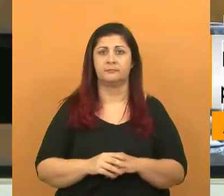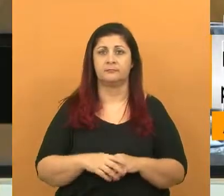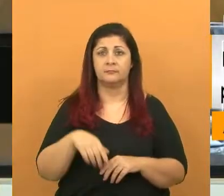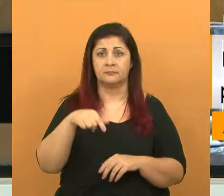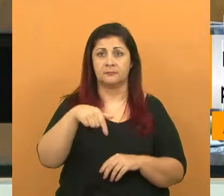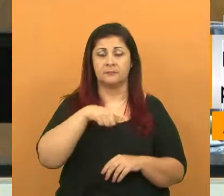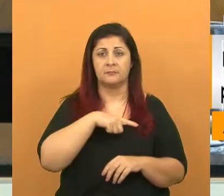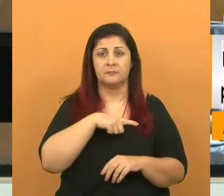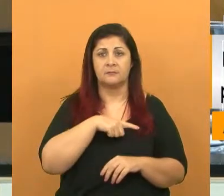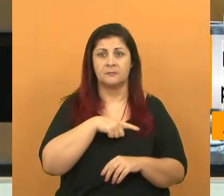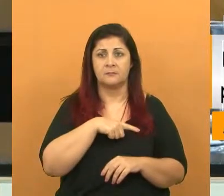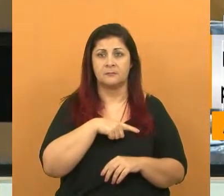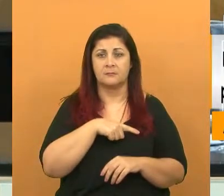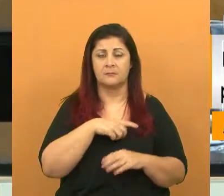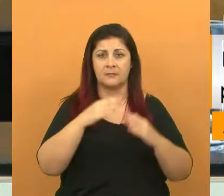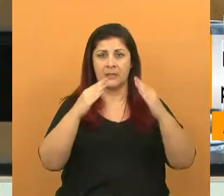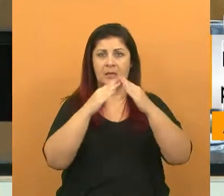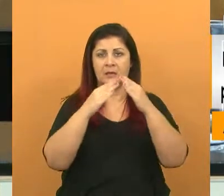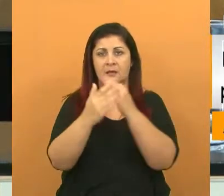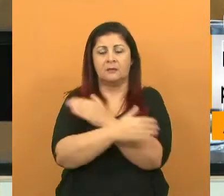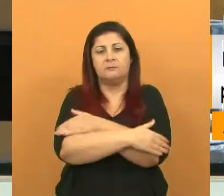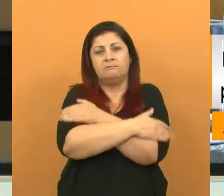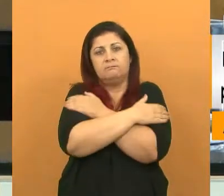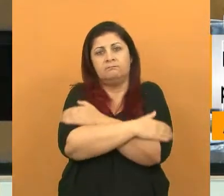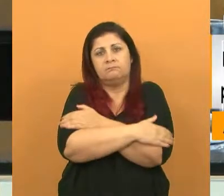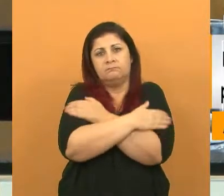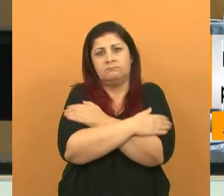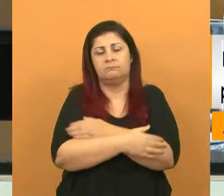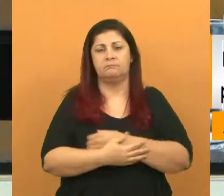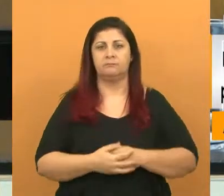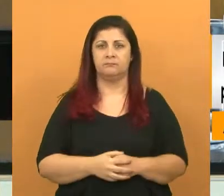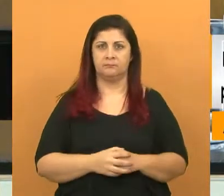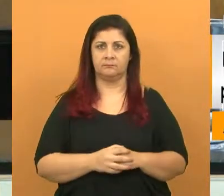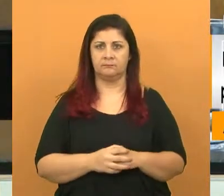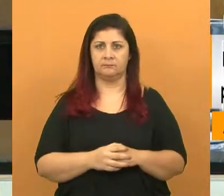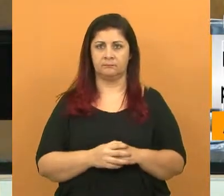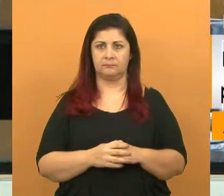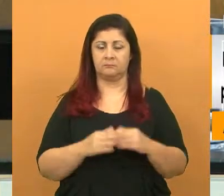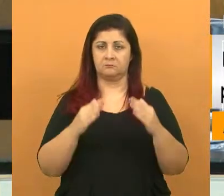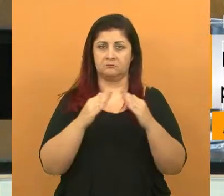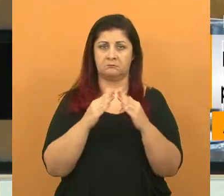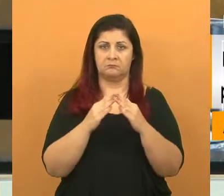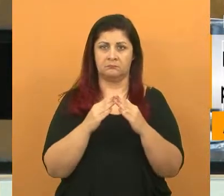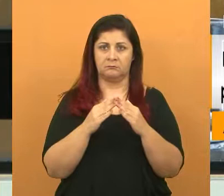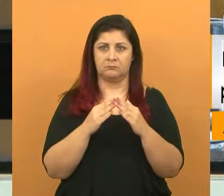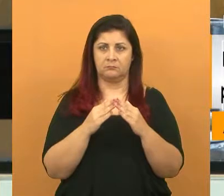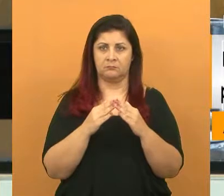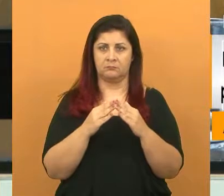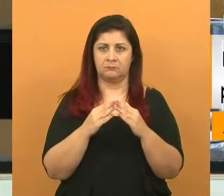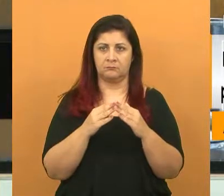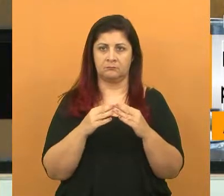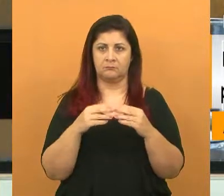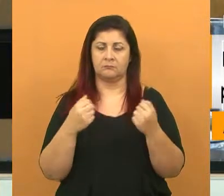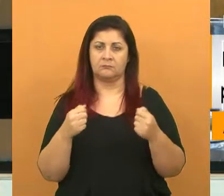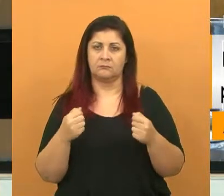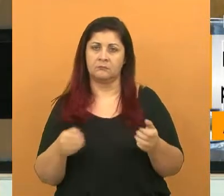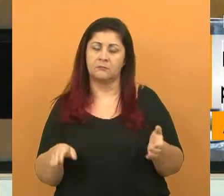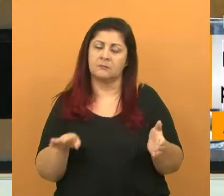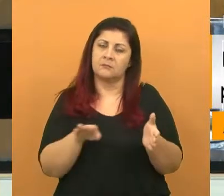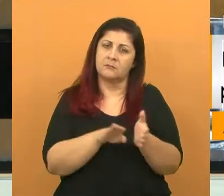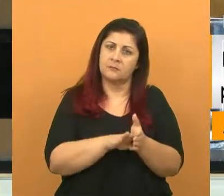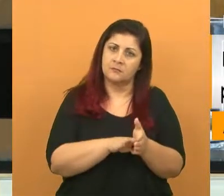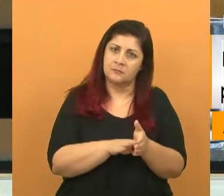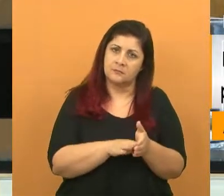é a Casa do Abraço, por exemplo. É uma casa que não precisa, lógico, precisa chegar lá e fazer